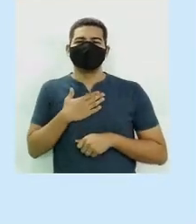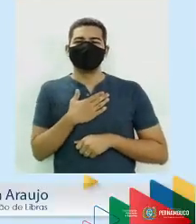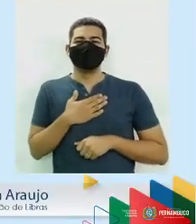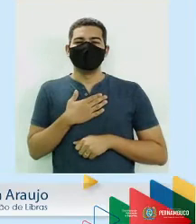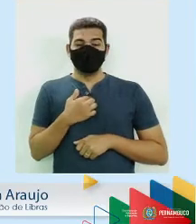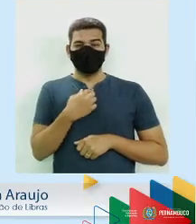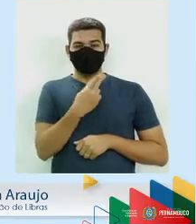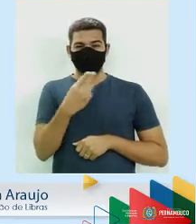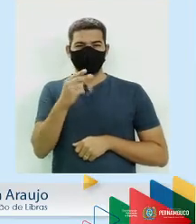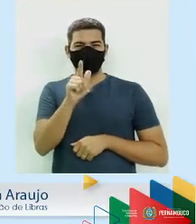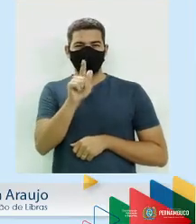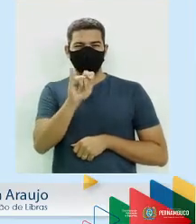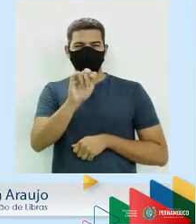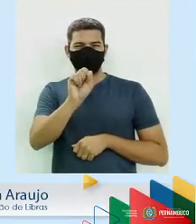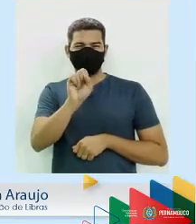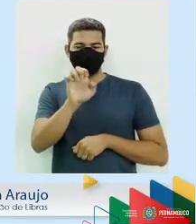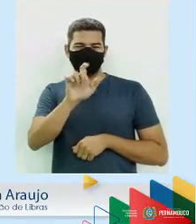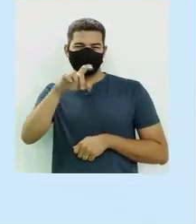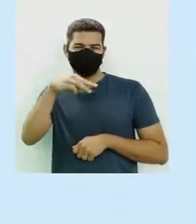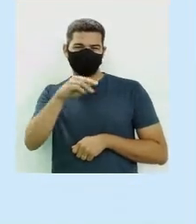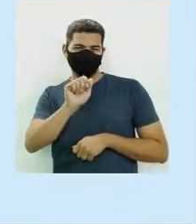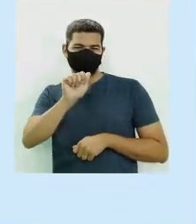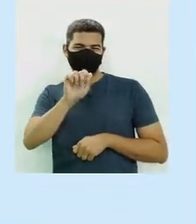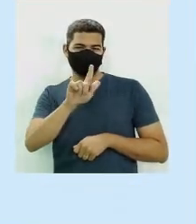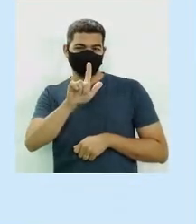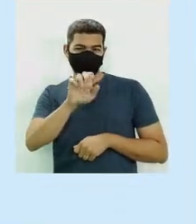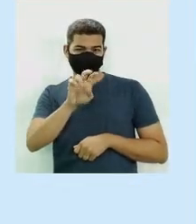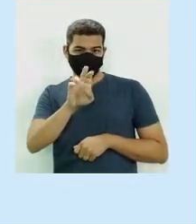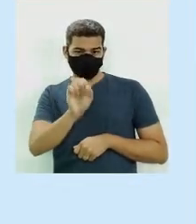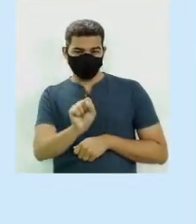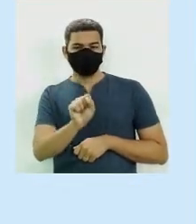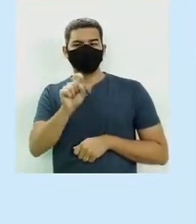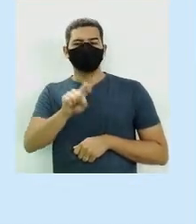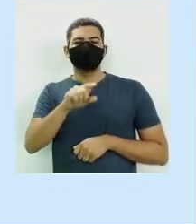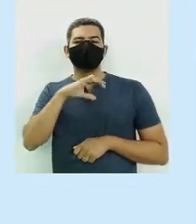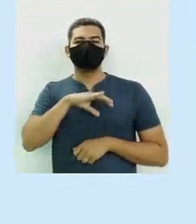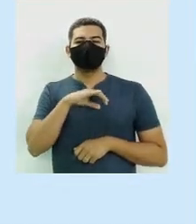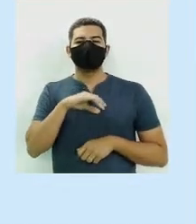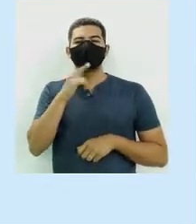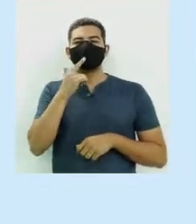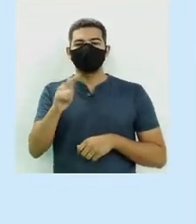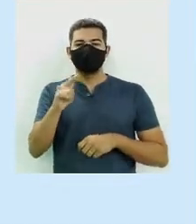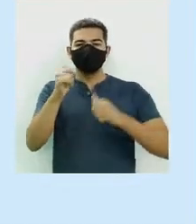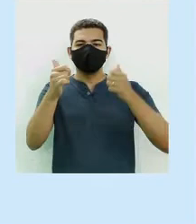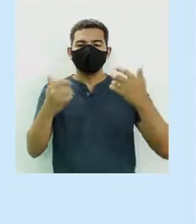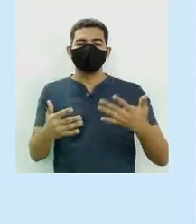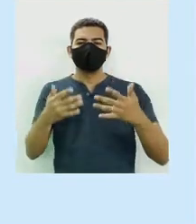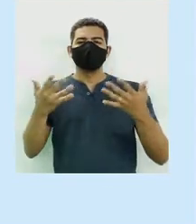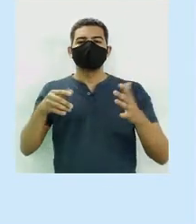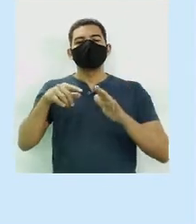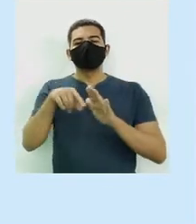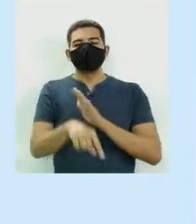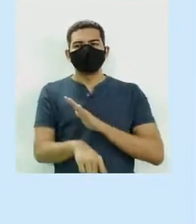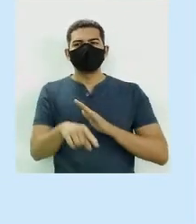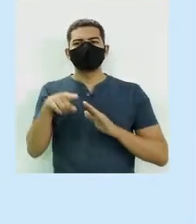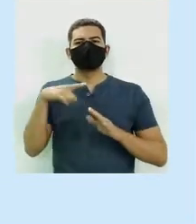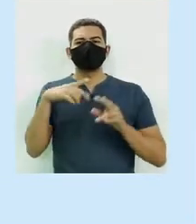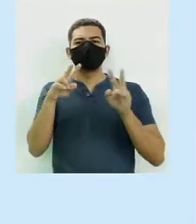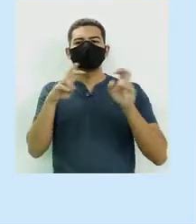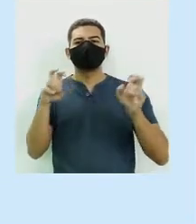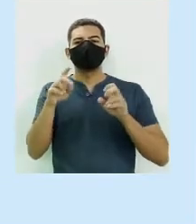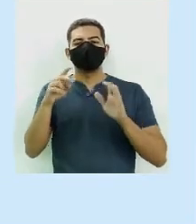Giselma Alves e vim trabalhar hoje com vocês o conteúdo de língua portuguesa. A gente vai se aprofundar mais na área